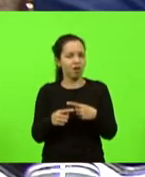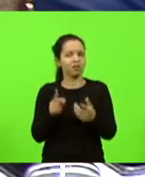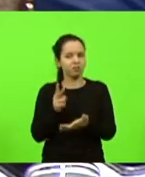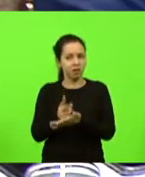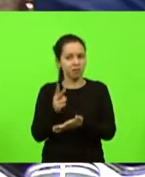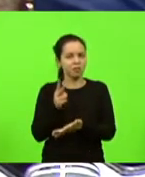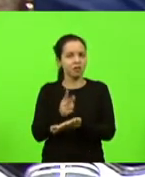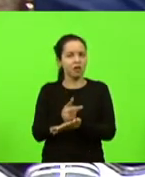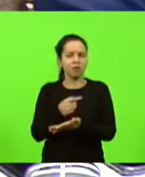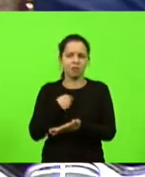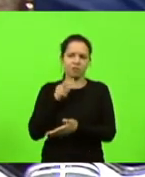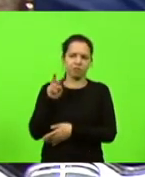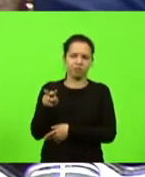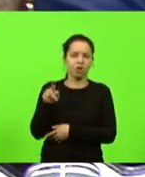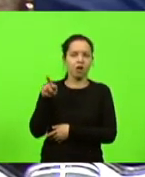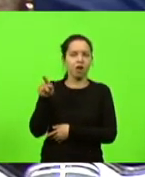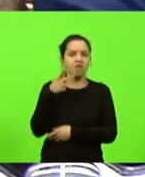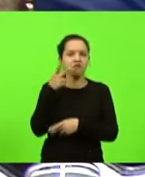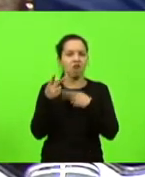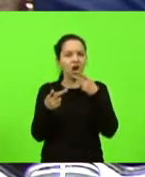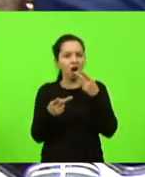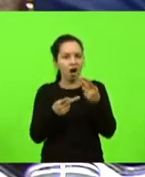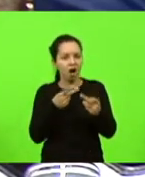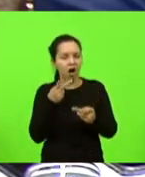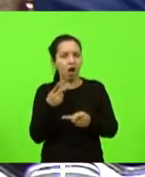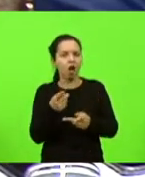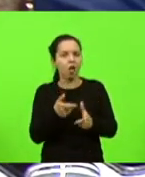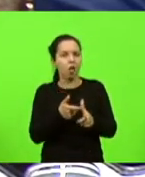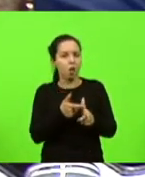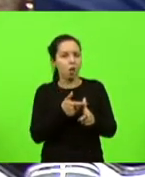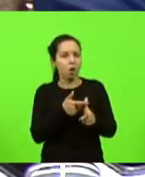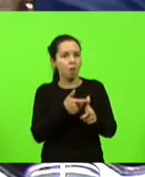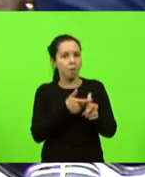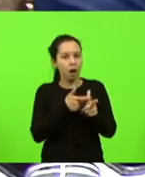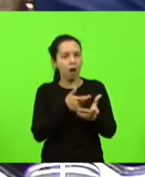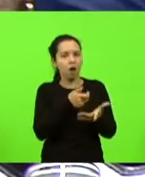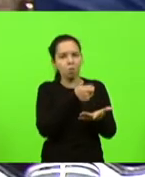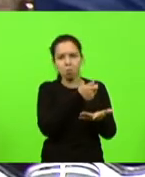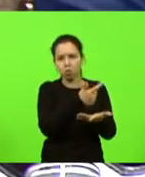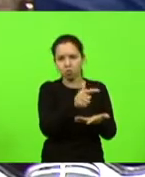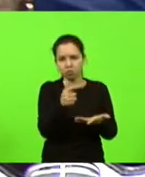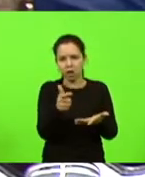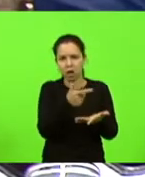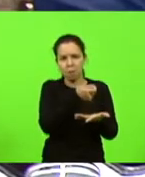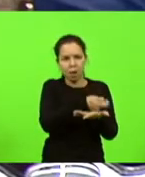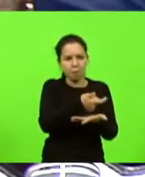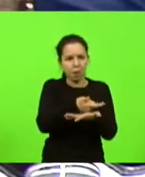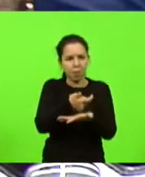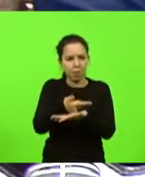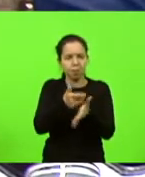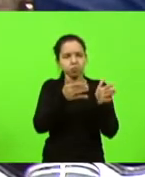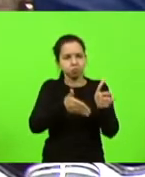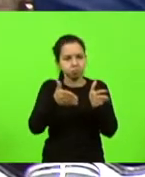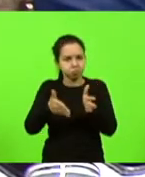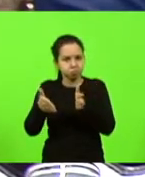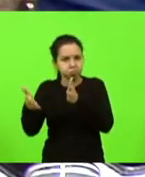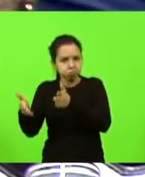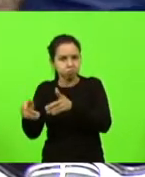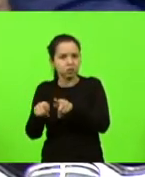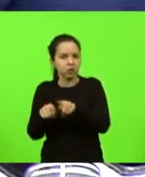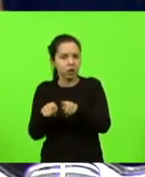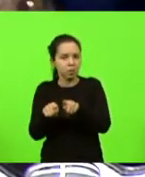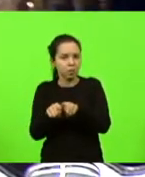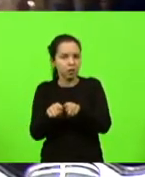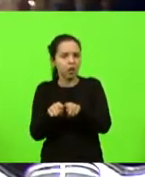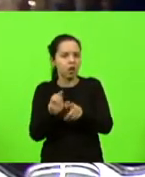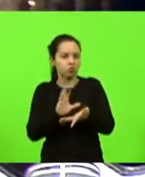que está com as contas em dia, que está com superávit. Eu vejo a gente investindo em rodovias federais, que